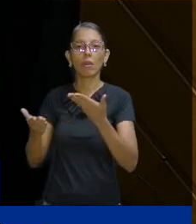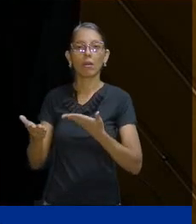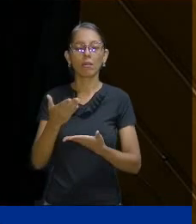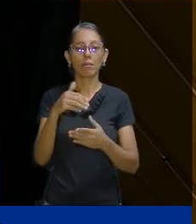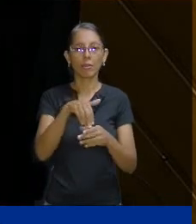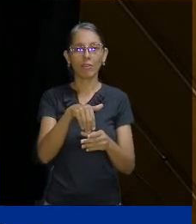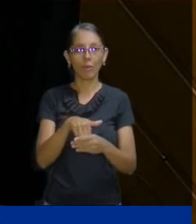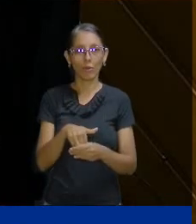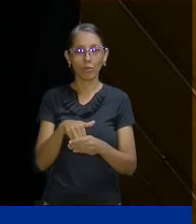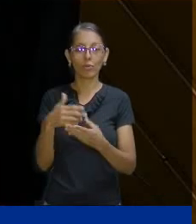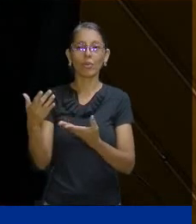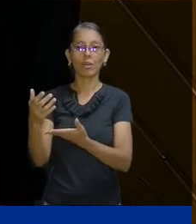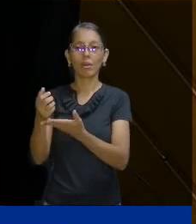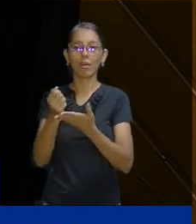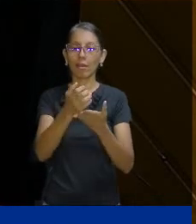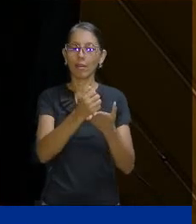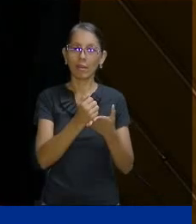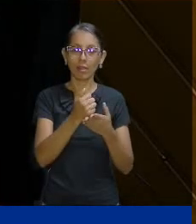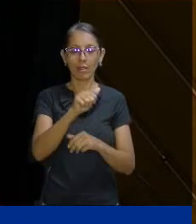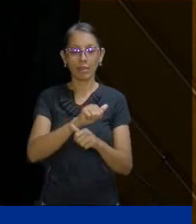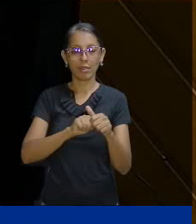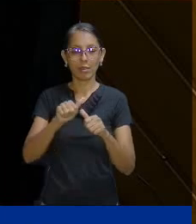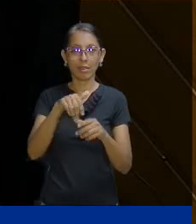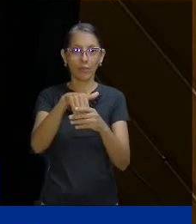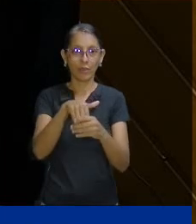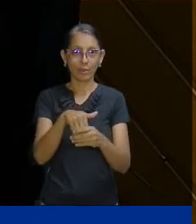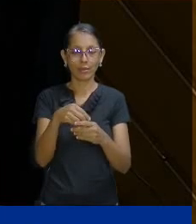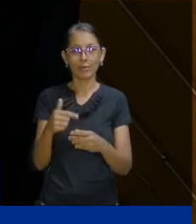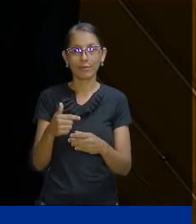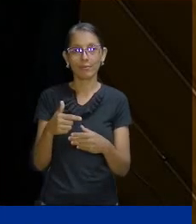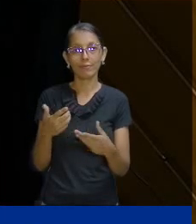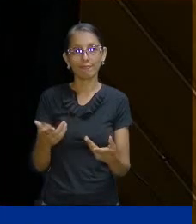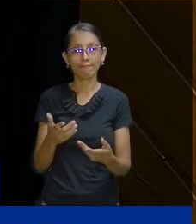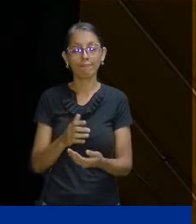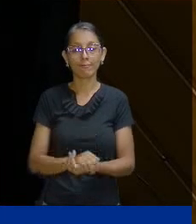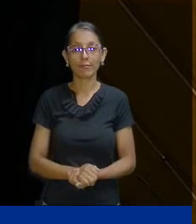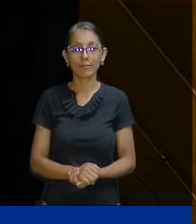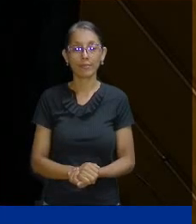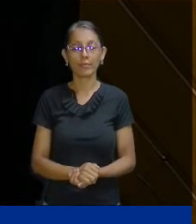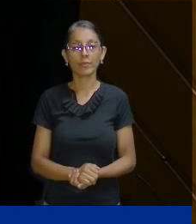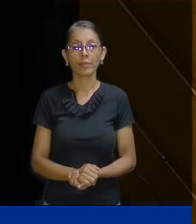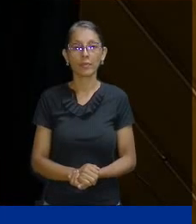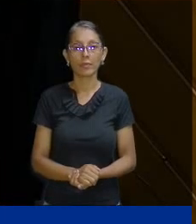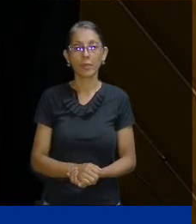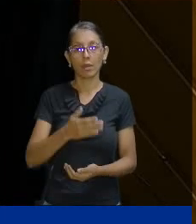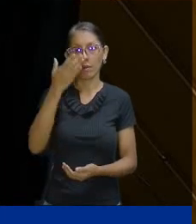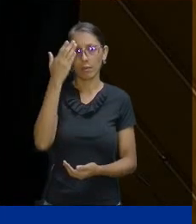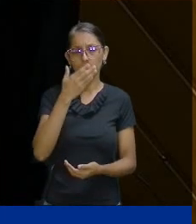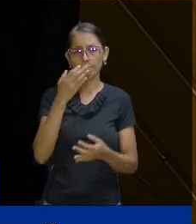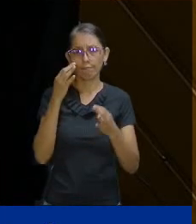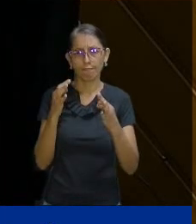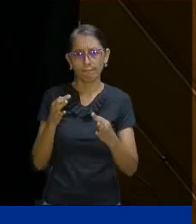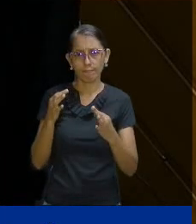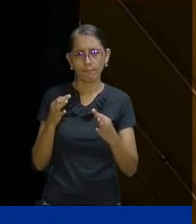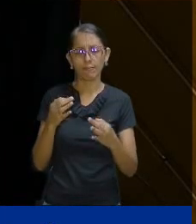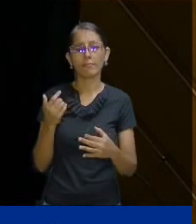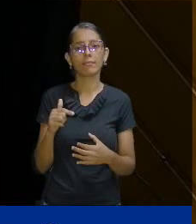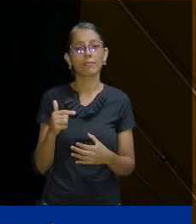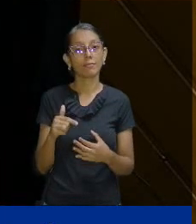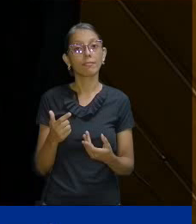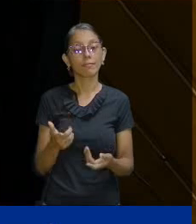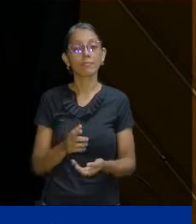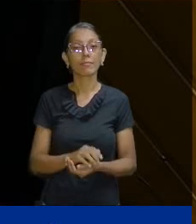correligionário, embora não plenamente descartada, não foi refutada com provas conclusivas. Não há